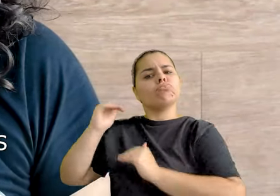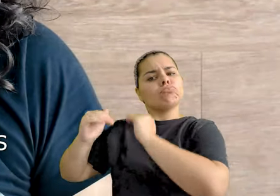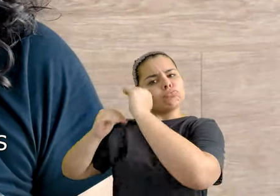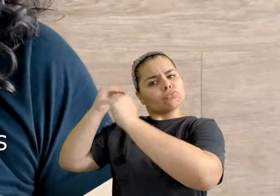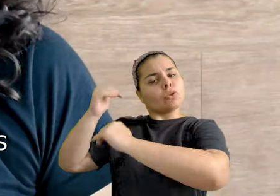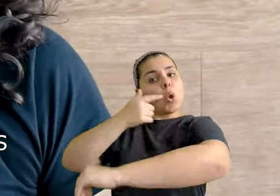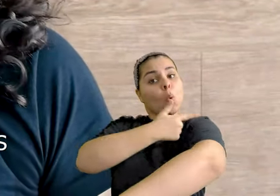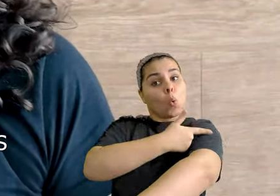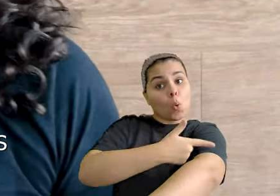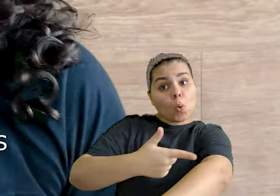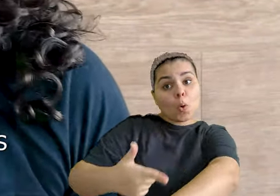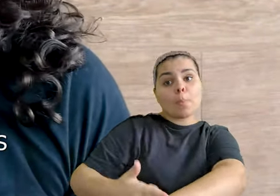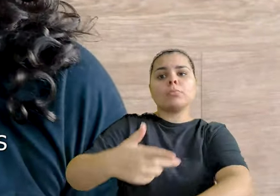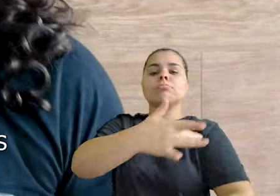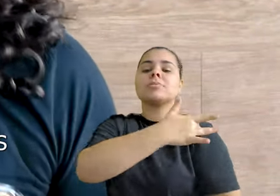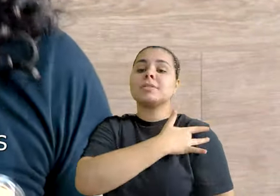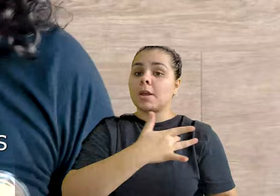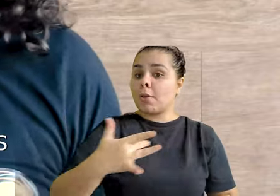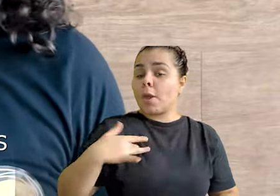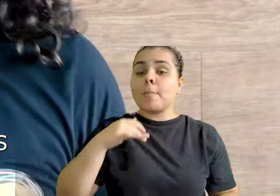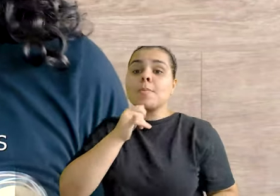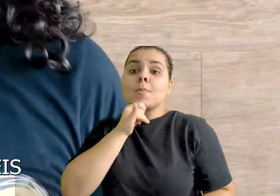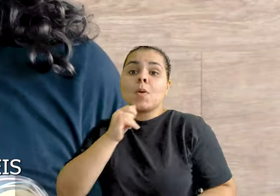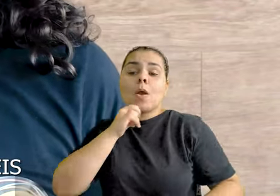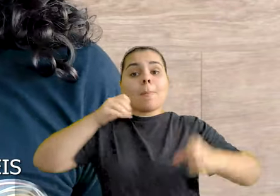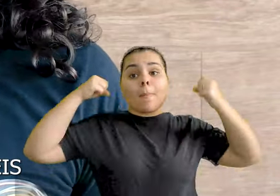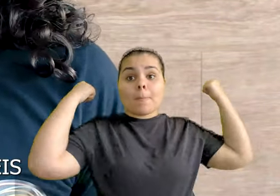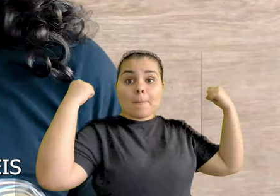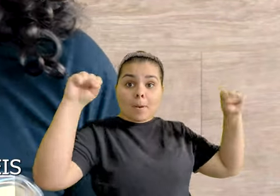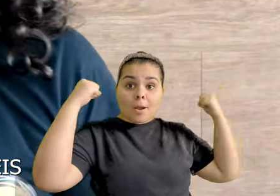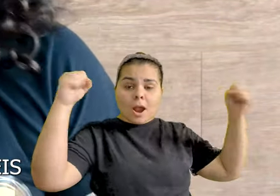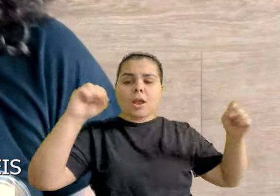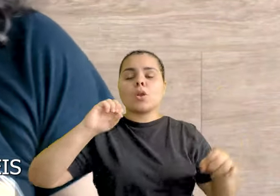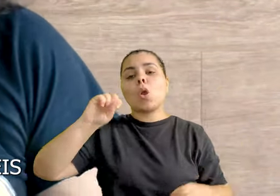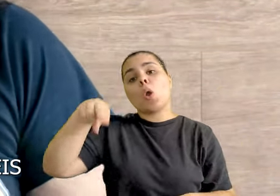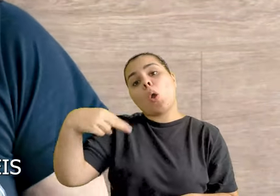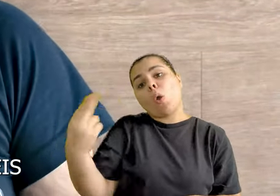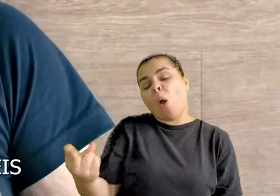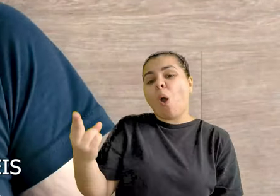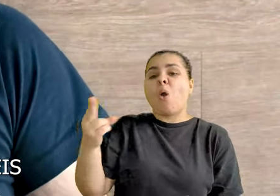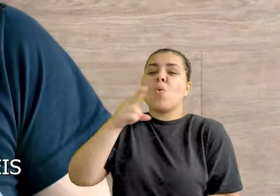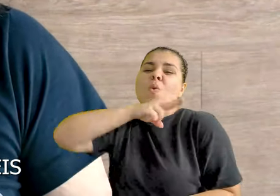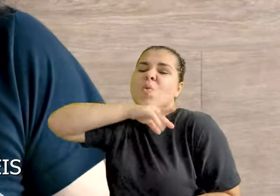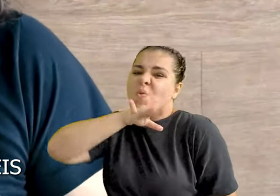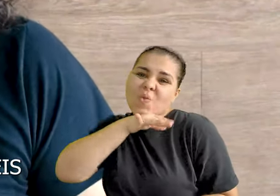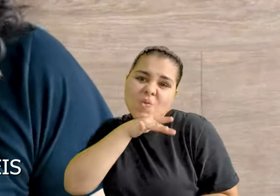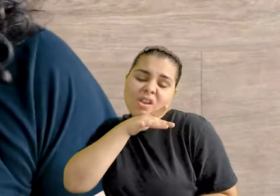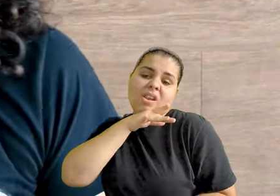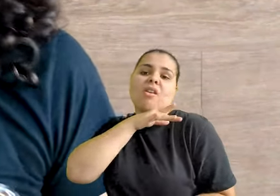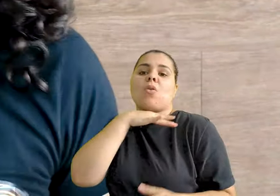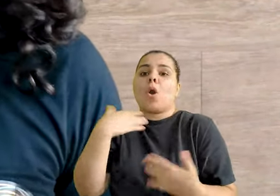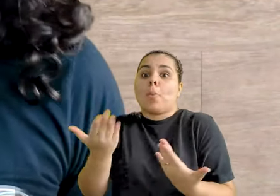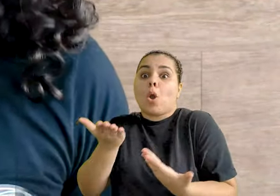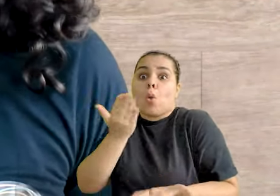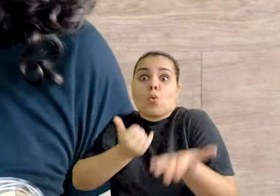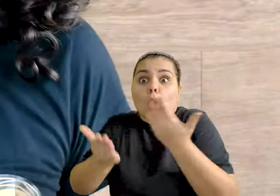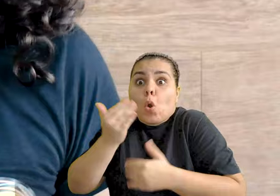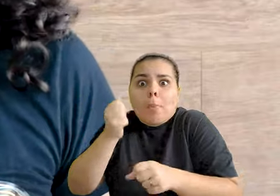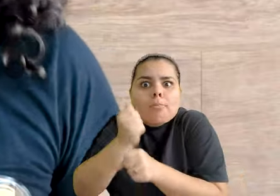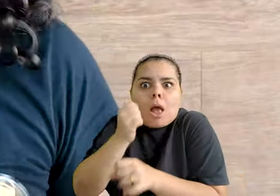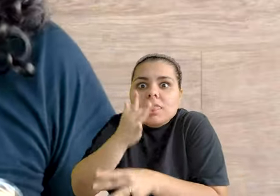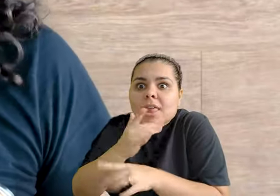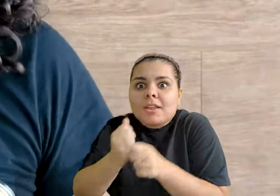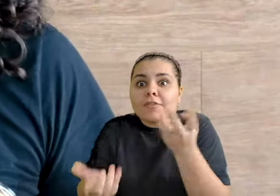desenvolvemos comportamentos saudáveis, como praticar exercícios, ou comportamentos não saudáveis, como comer